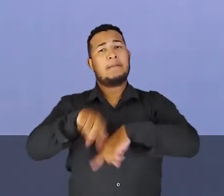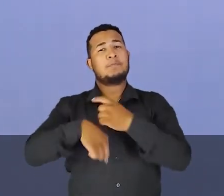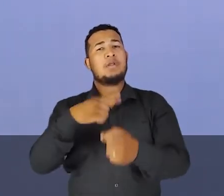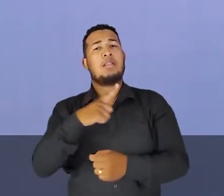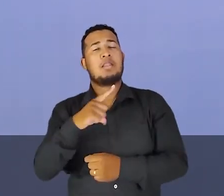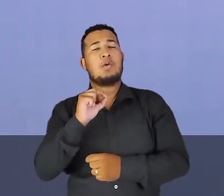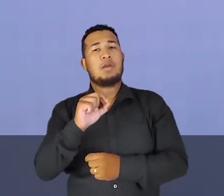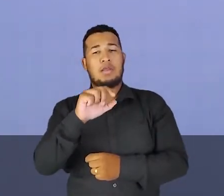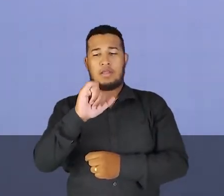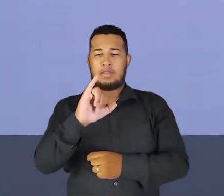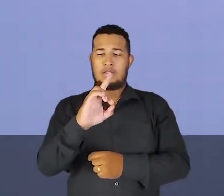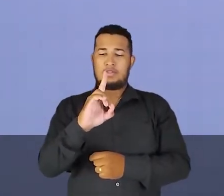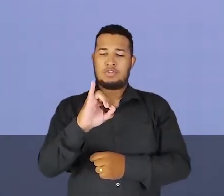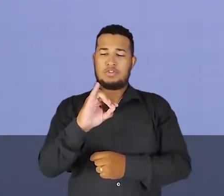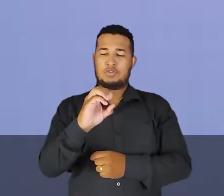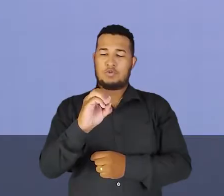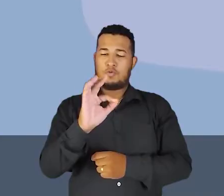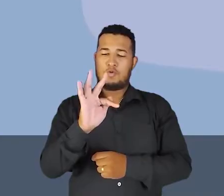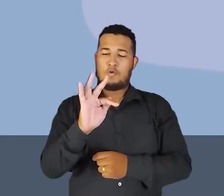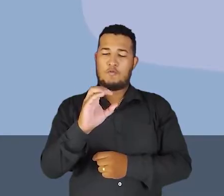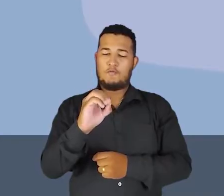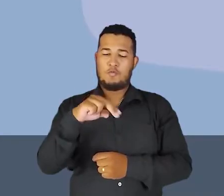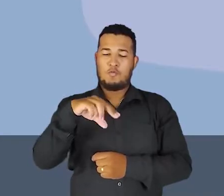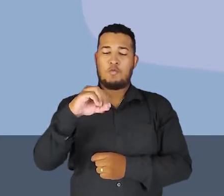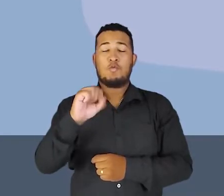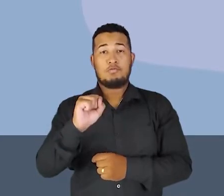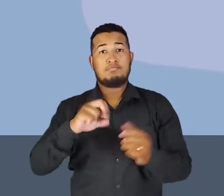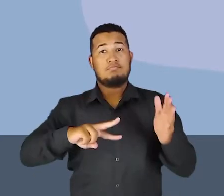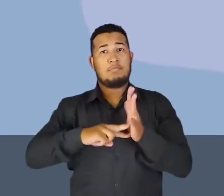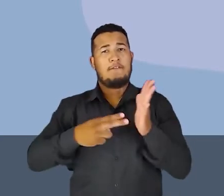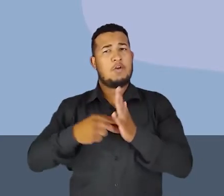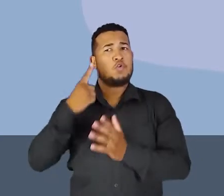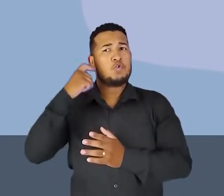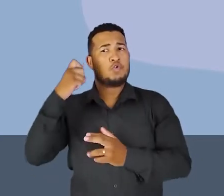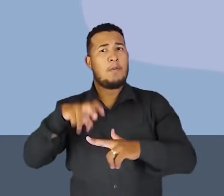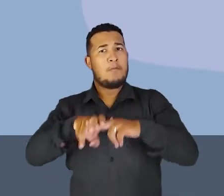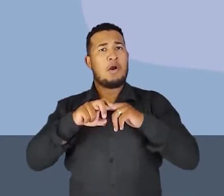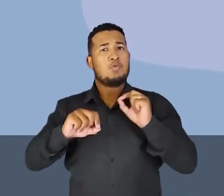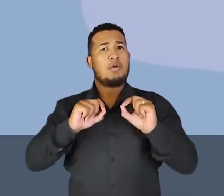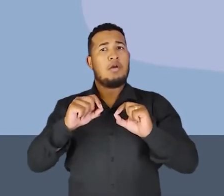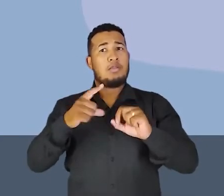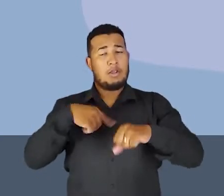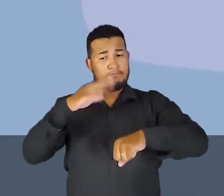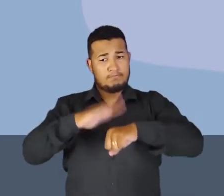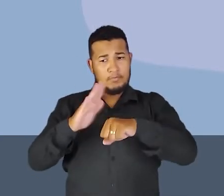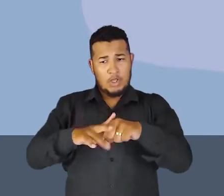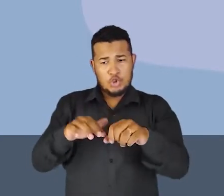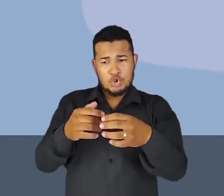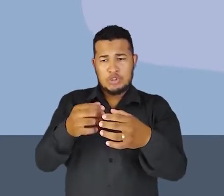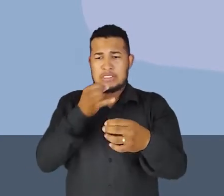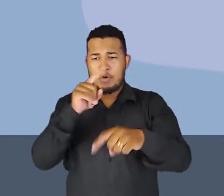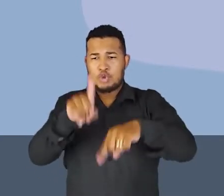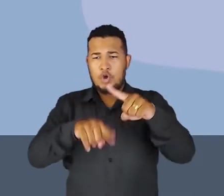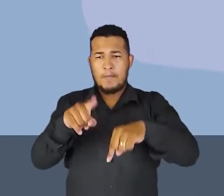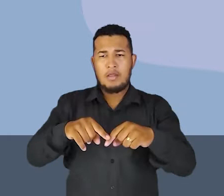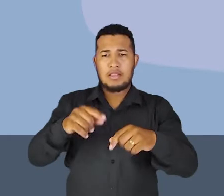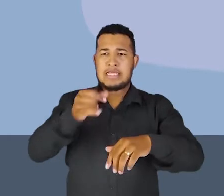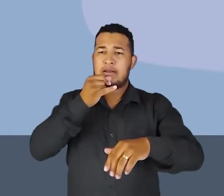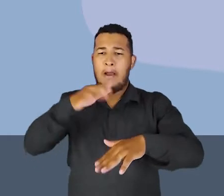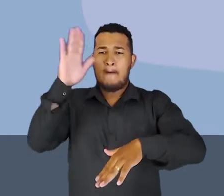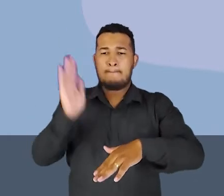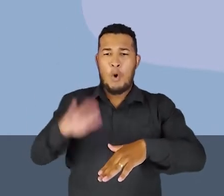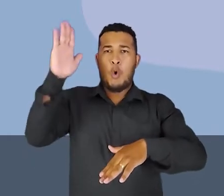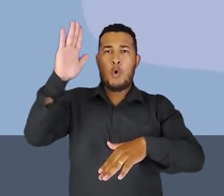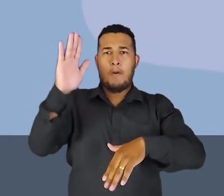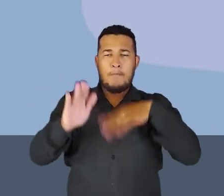os idiófonos. Os idiófonos são os sons resultantes de vibrações no próprio instrumento, por meio da percussão de batida,